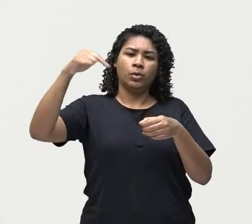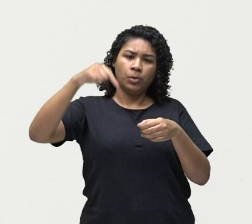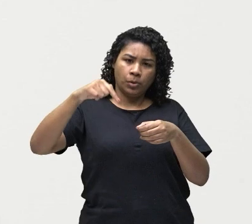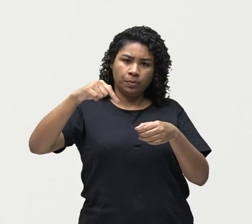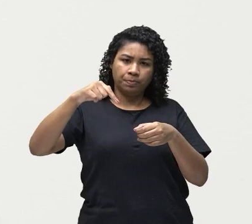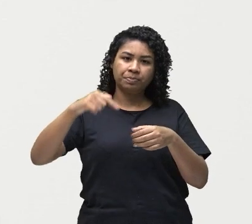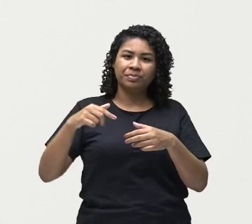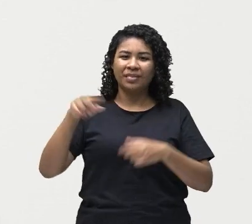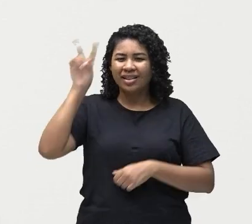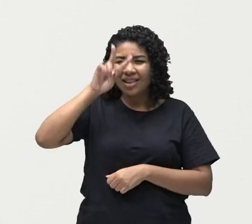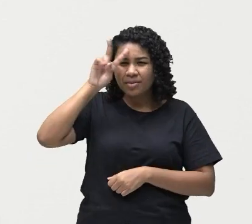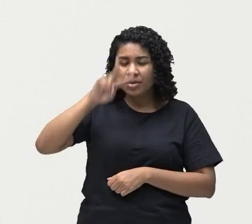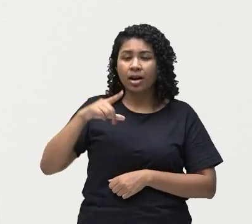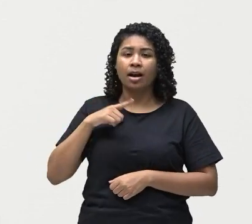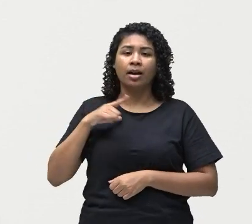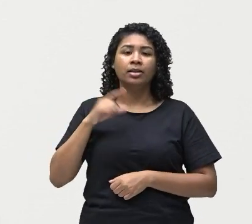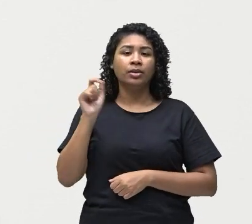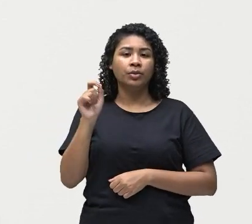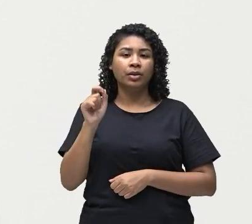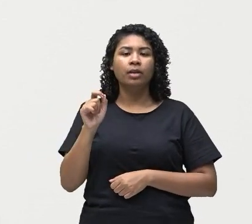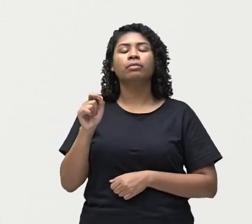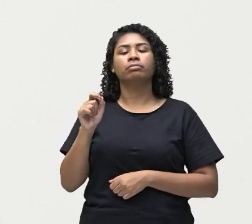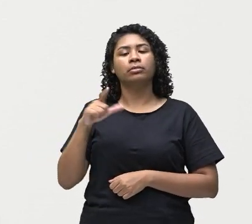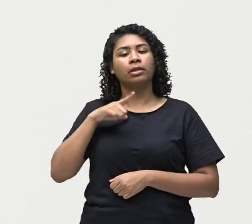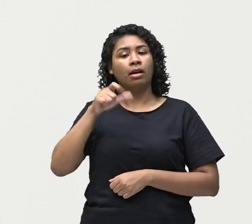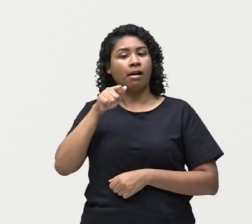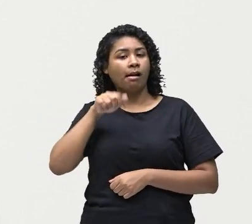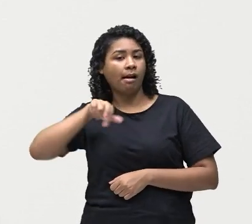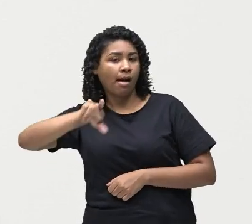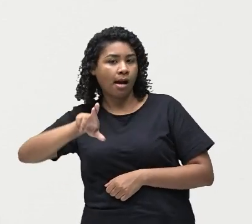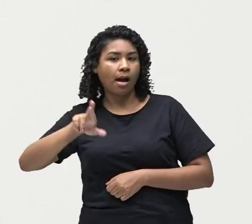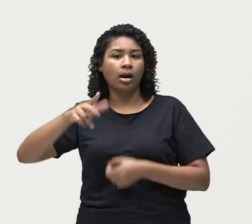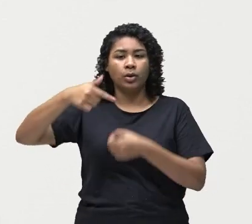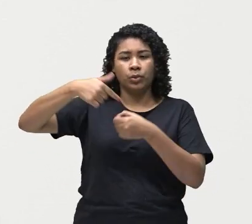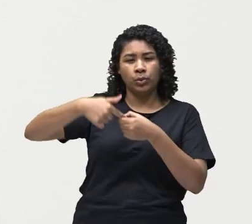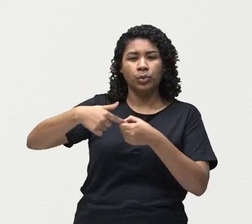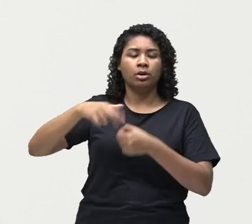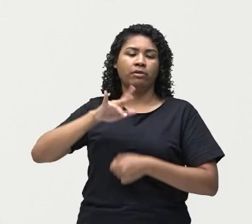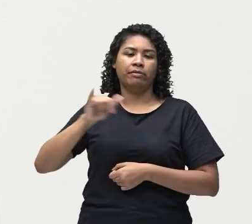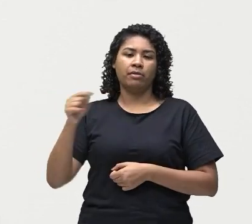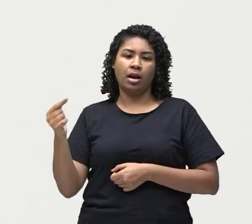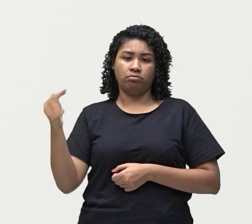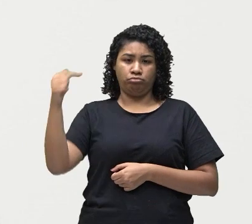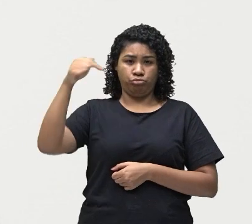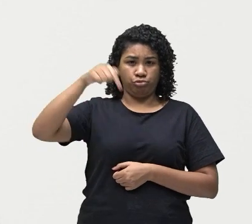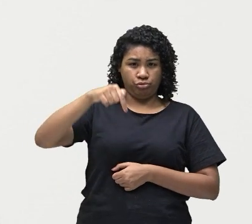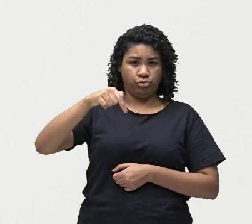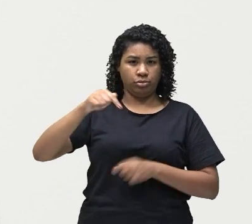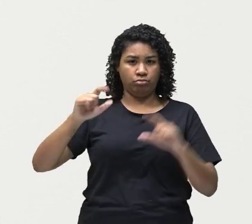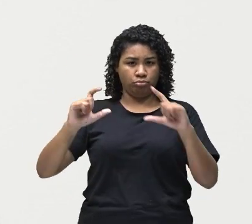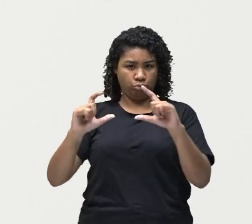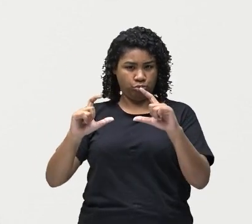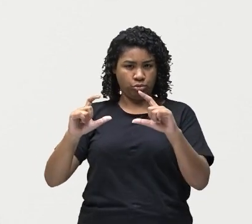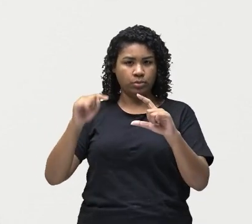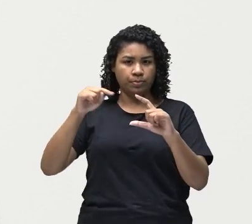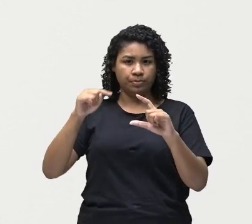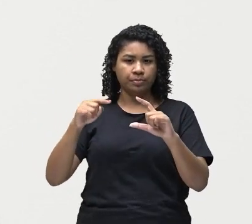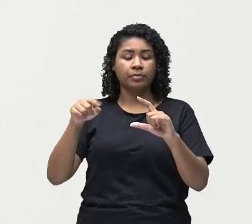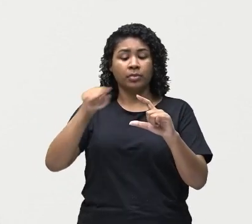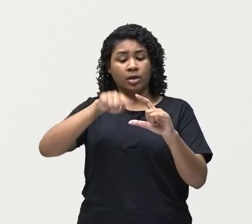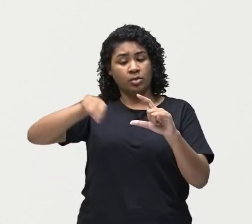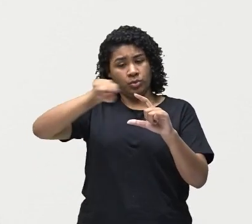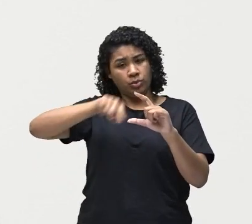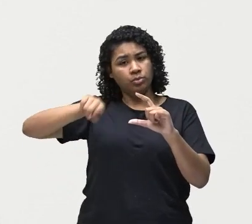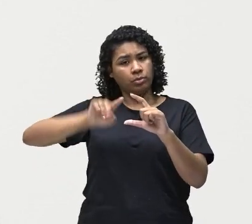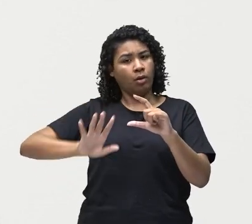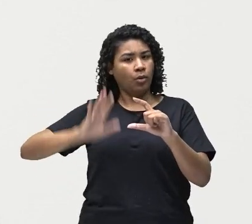etapa de admissão Por quê Vai Inserir a e vai inserir combustível Câmara de combustão é onde esse processo